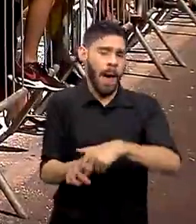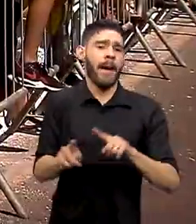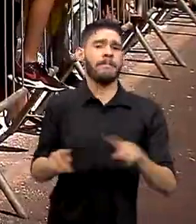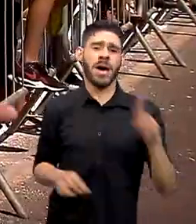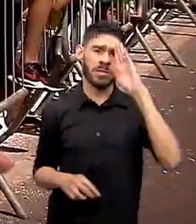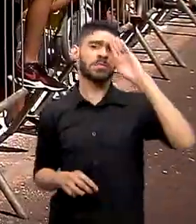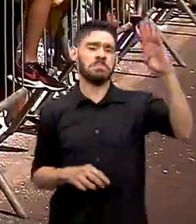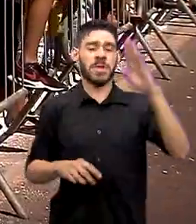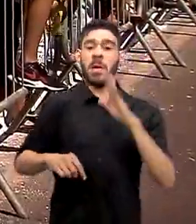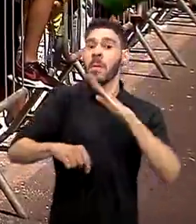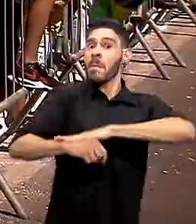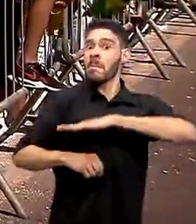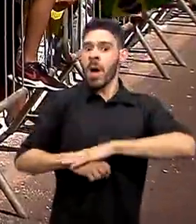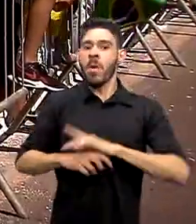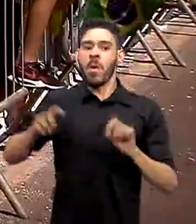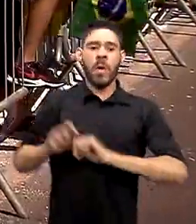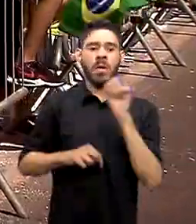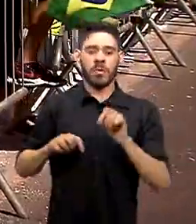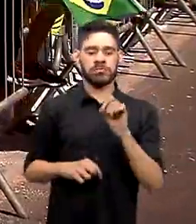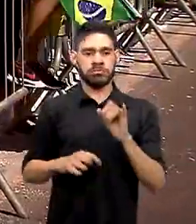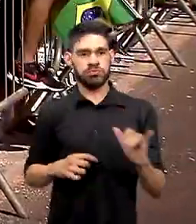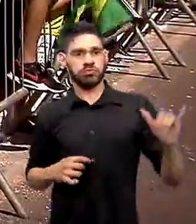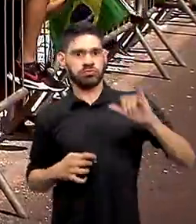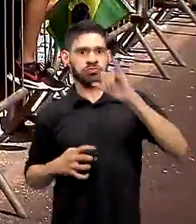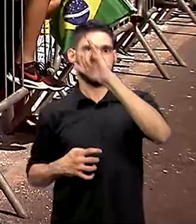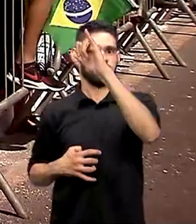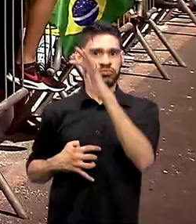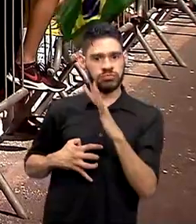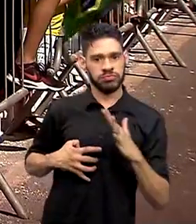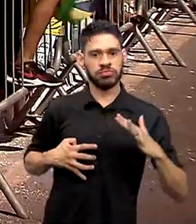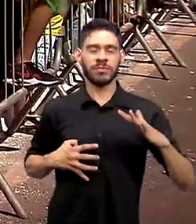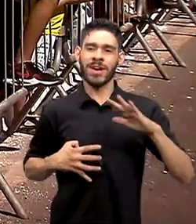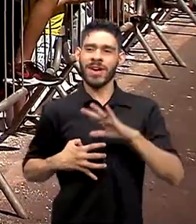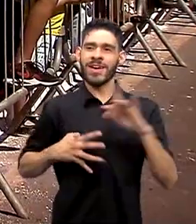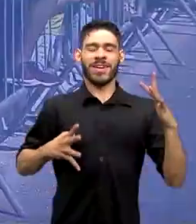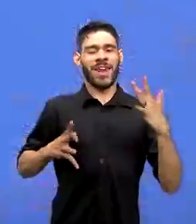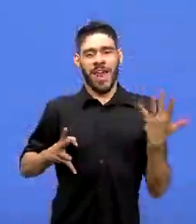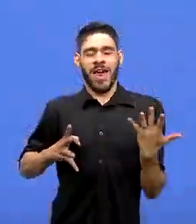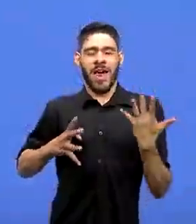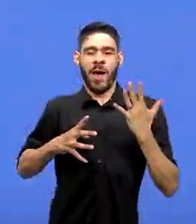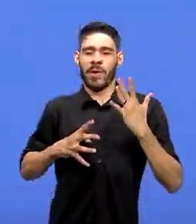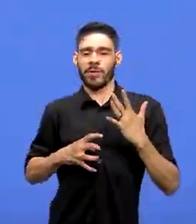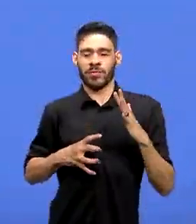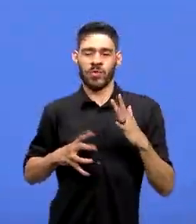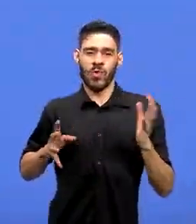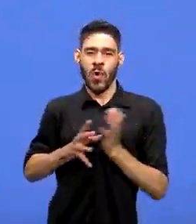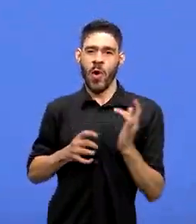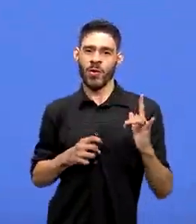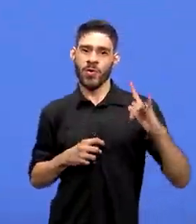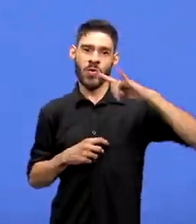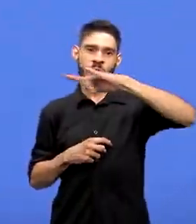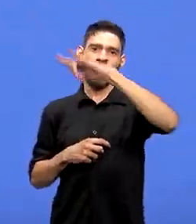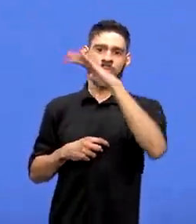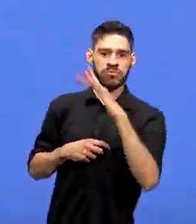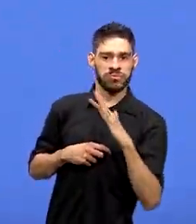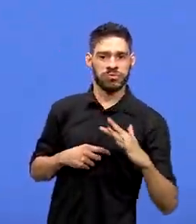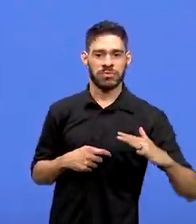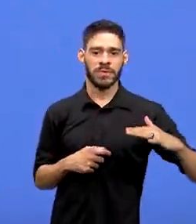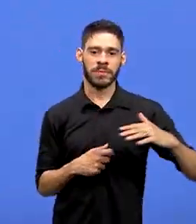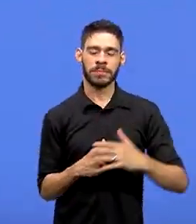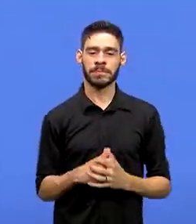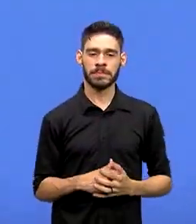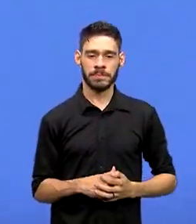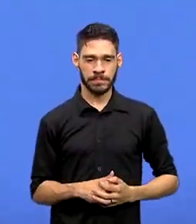momento mais esperado foi o desfile aéreo. E, é claro, a apresentação da Esquadrilha da Fumaça.